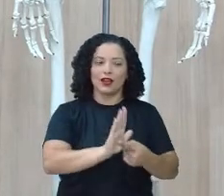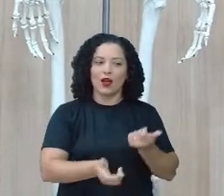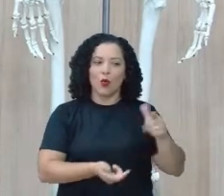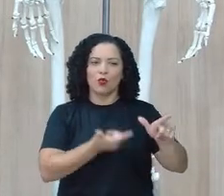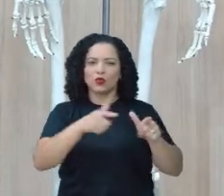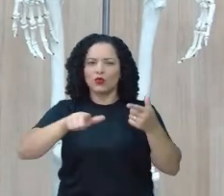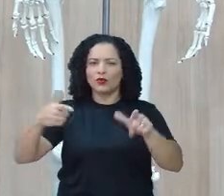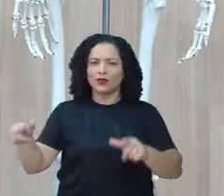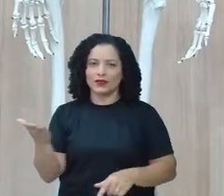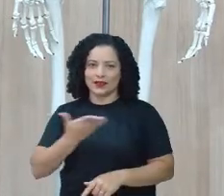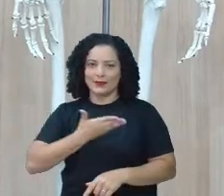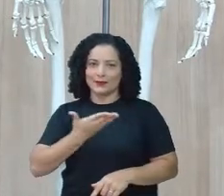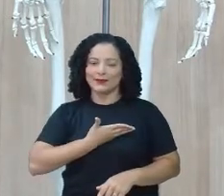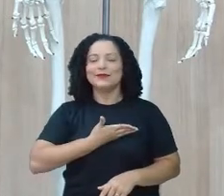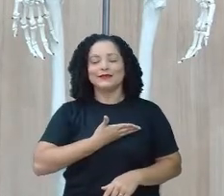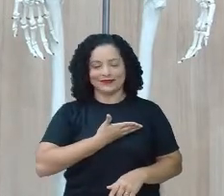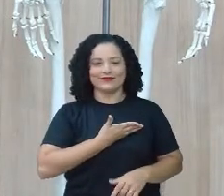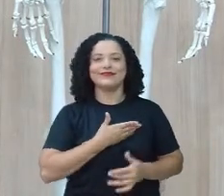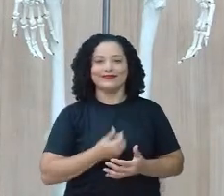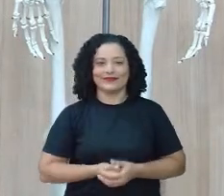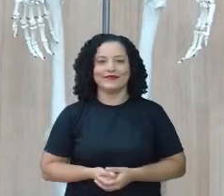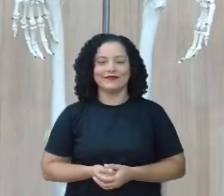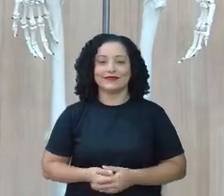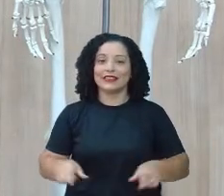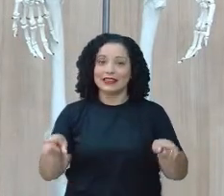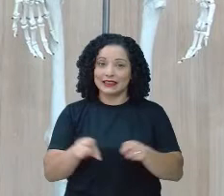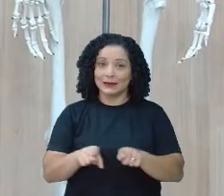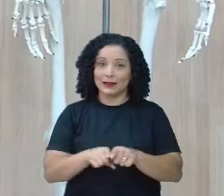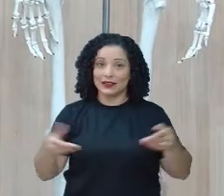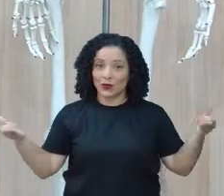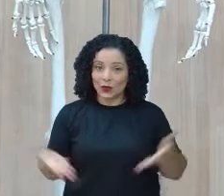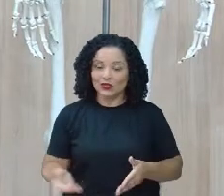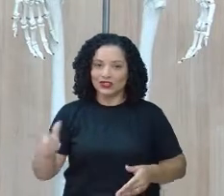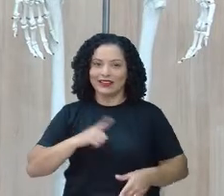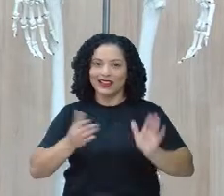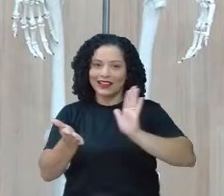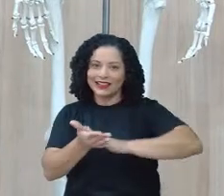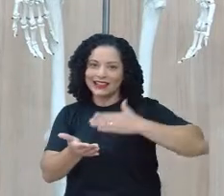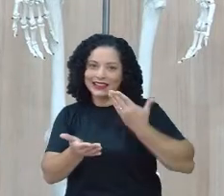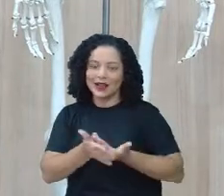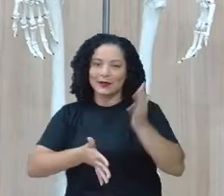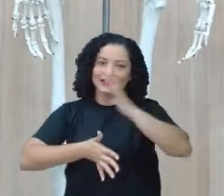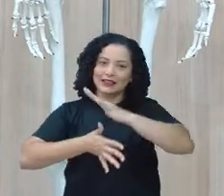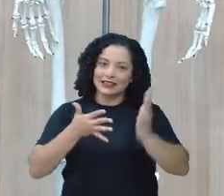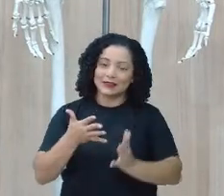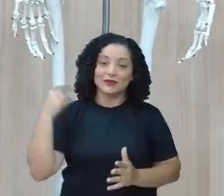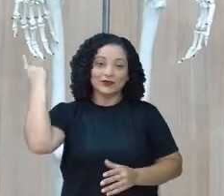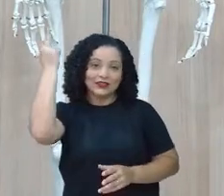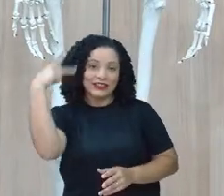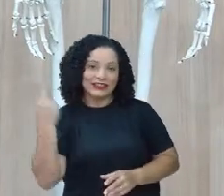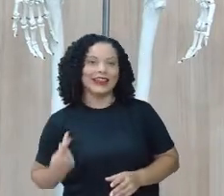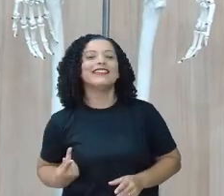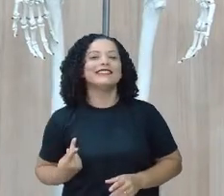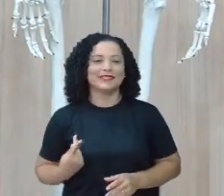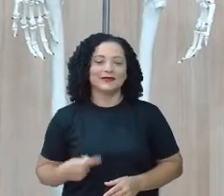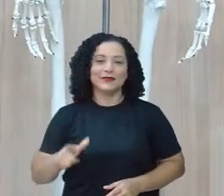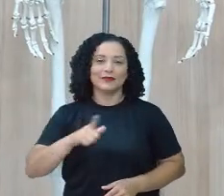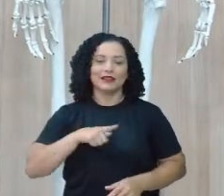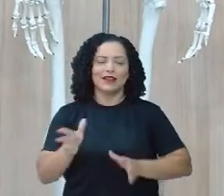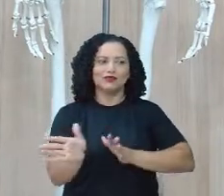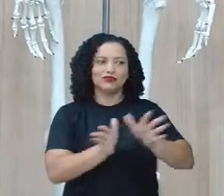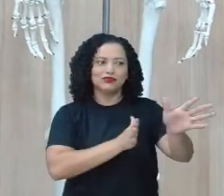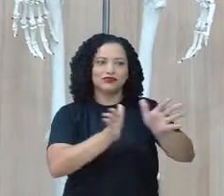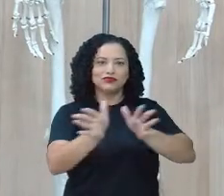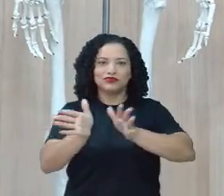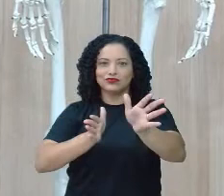um amigo que não assistiu. Também contamos hoje com Kézia, a nossa intérprete de Libra, para poder ampliar